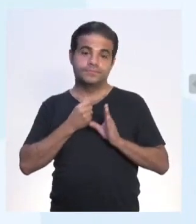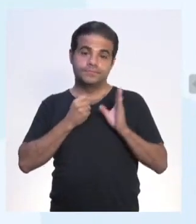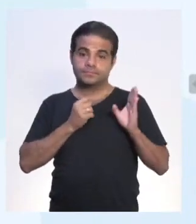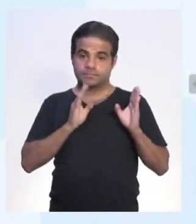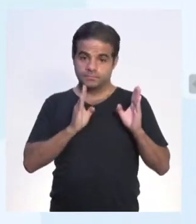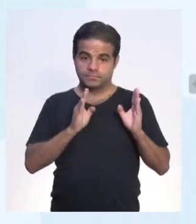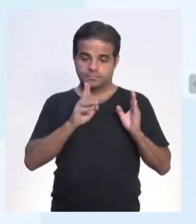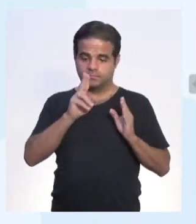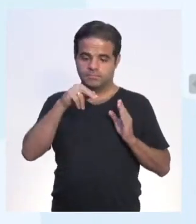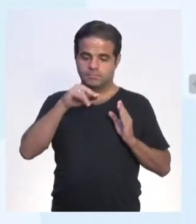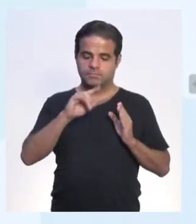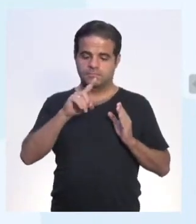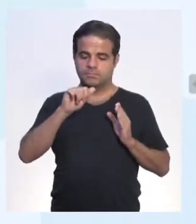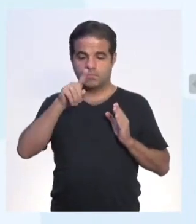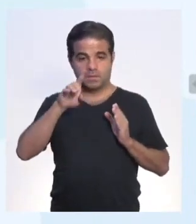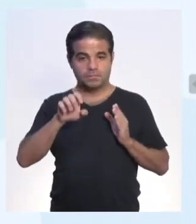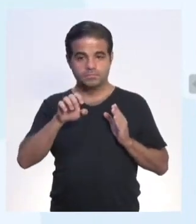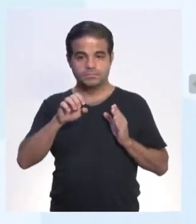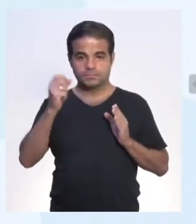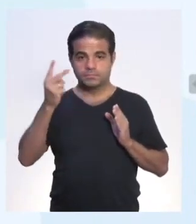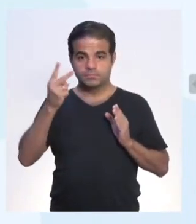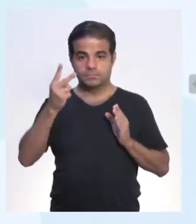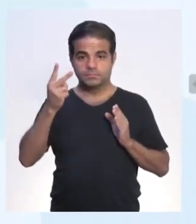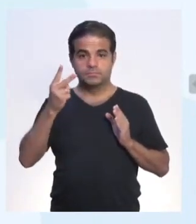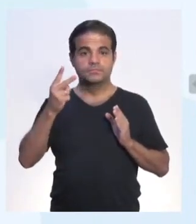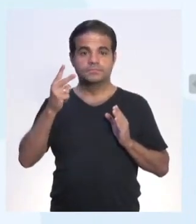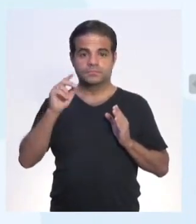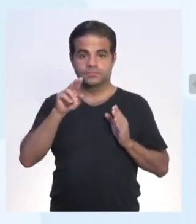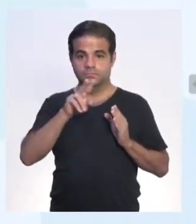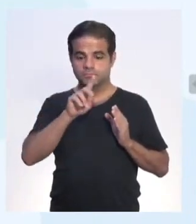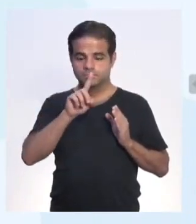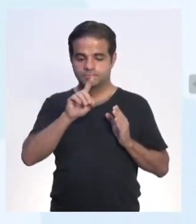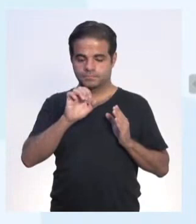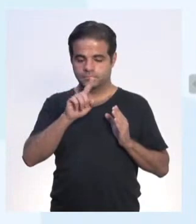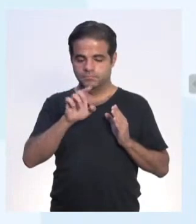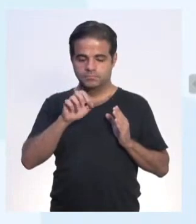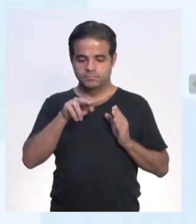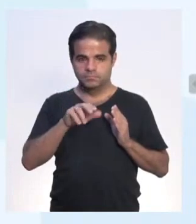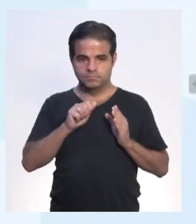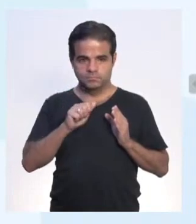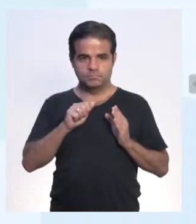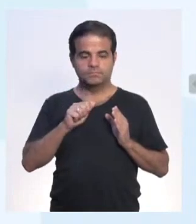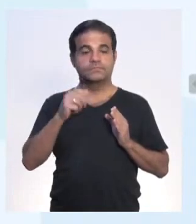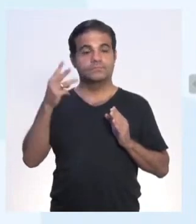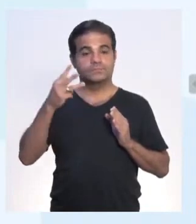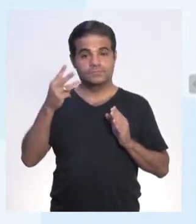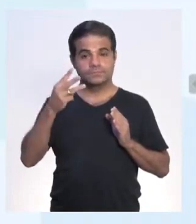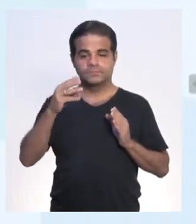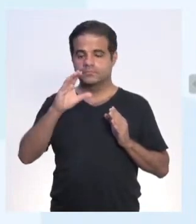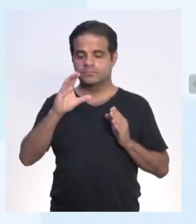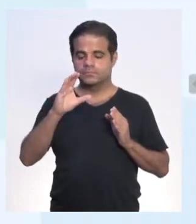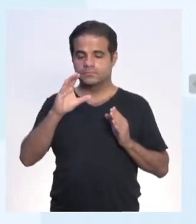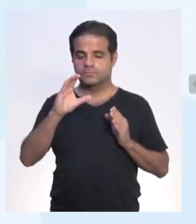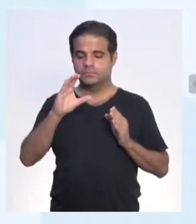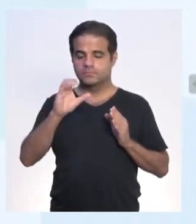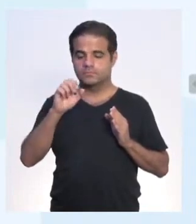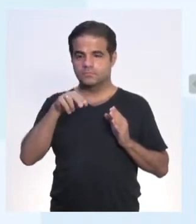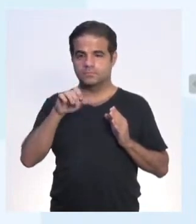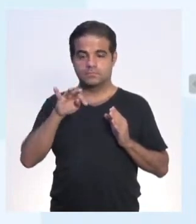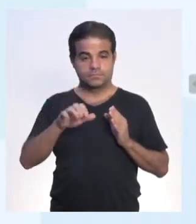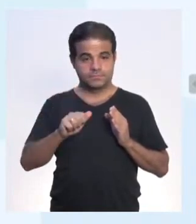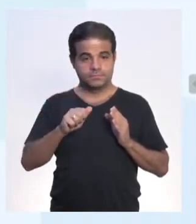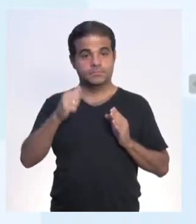vírgula é a minha unidade. O segundo chama dezena. O terceiro chama centena.